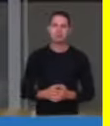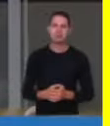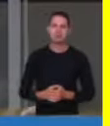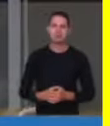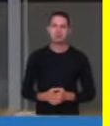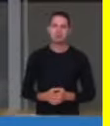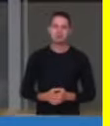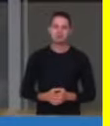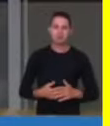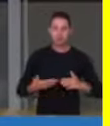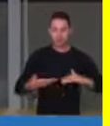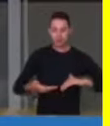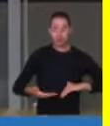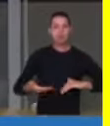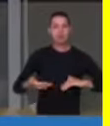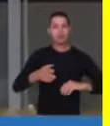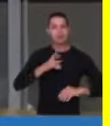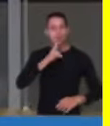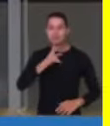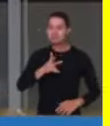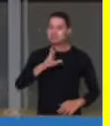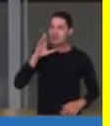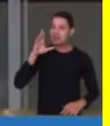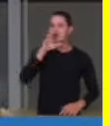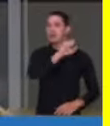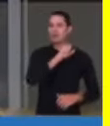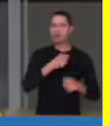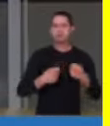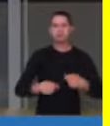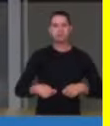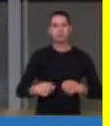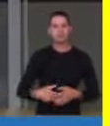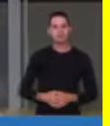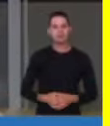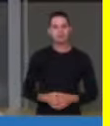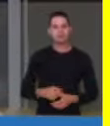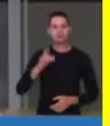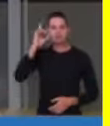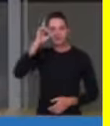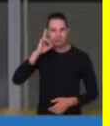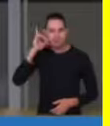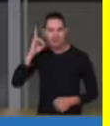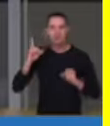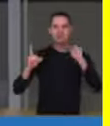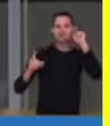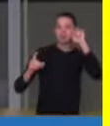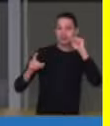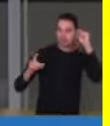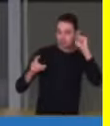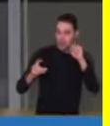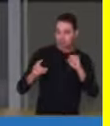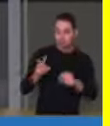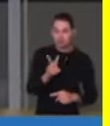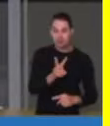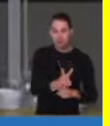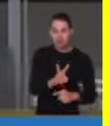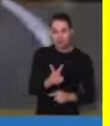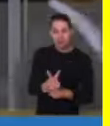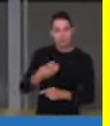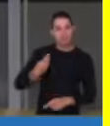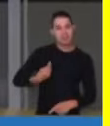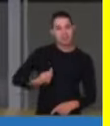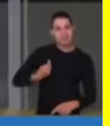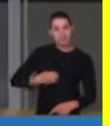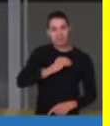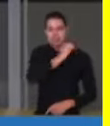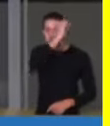O Congresso precisa se manifestar urgentemente. Os deputados e senadores precisam proteger as vidas